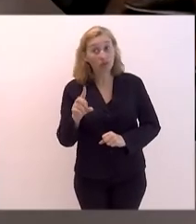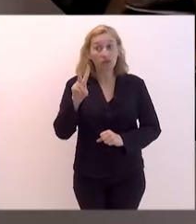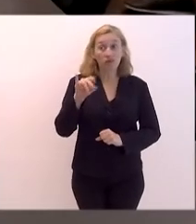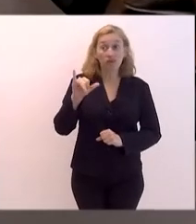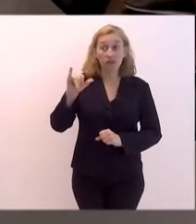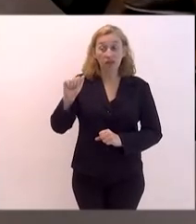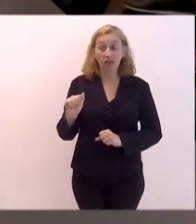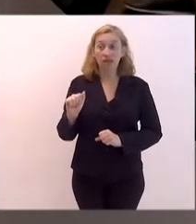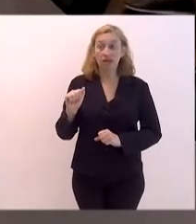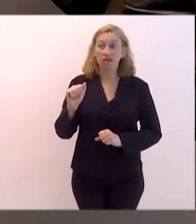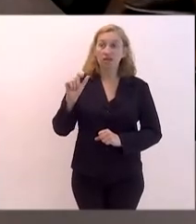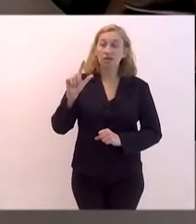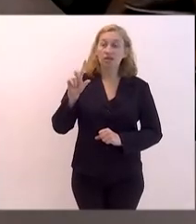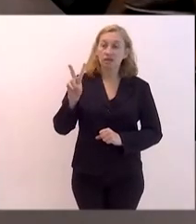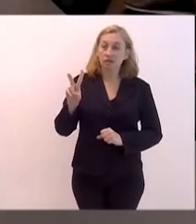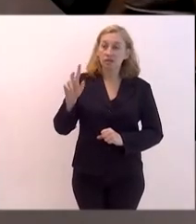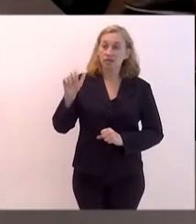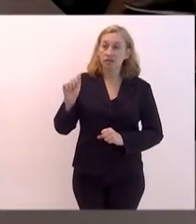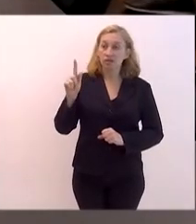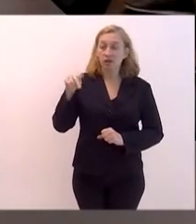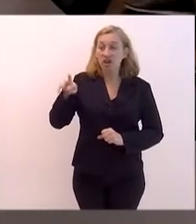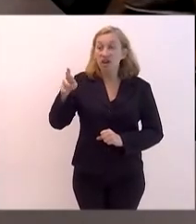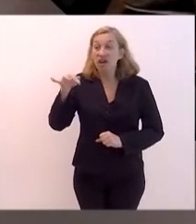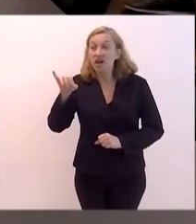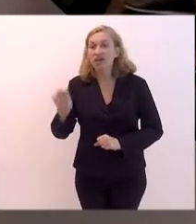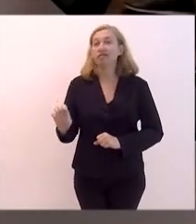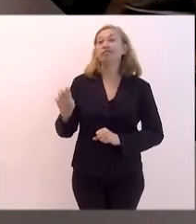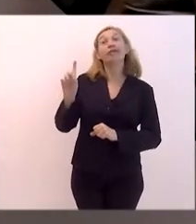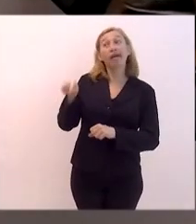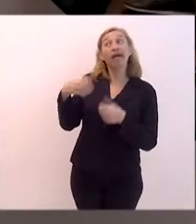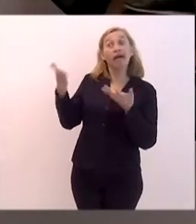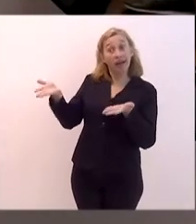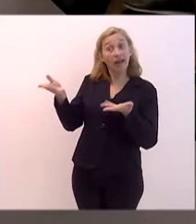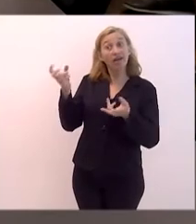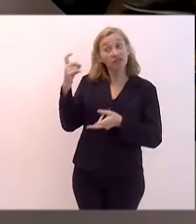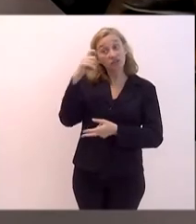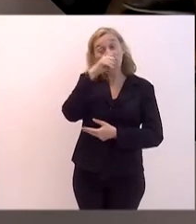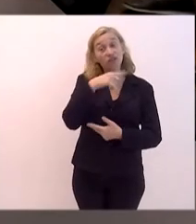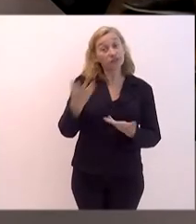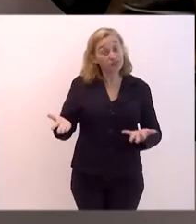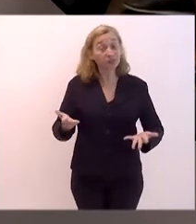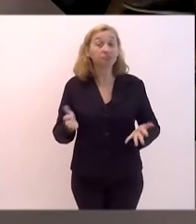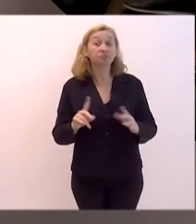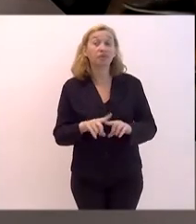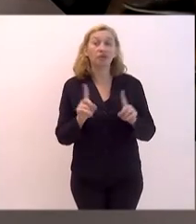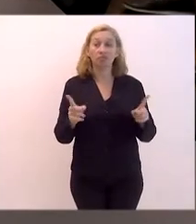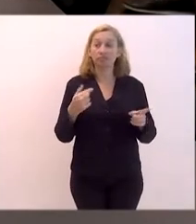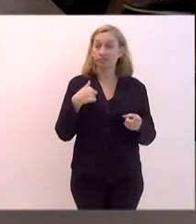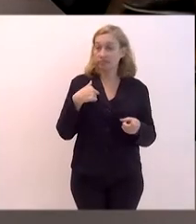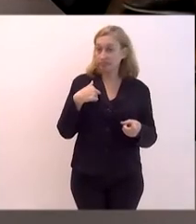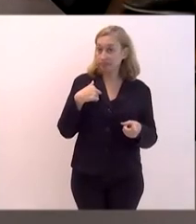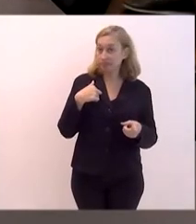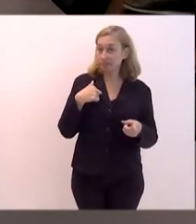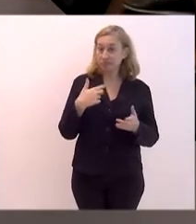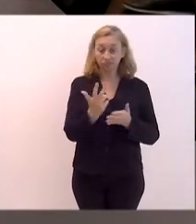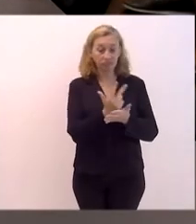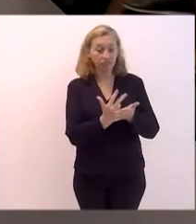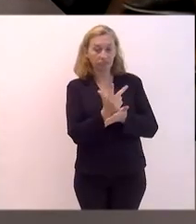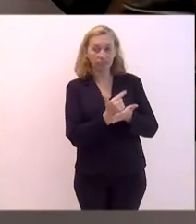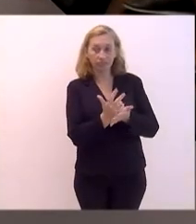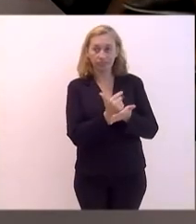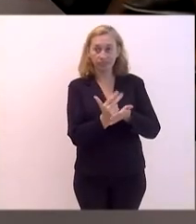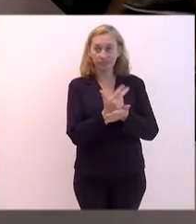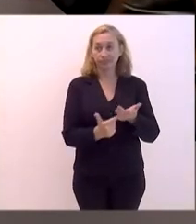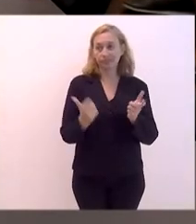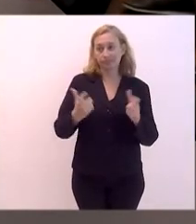Pois é. Vila Valqueira. Então, essa definição do bairro ali é dura. Mas, como eu não estou com o mapa dos bairros das